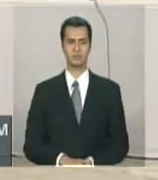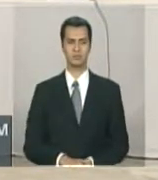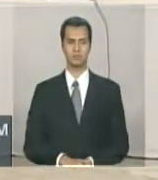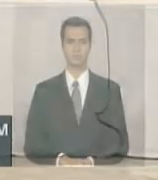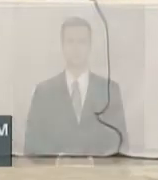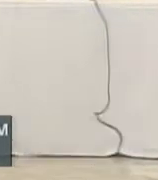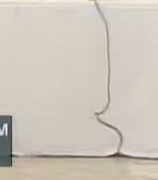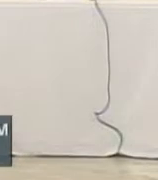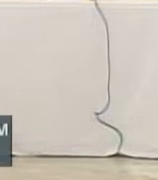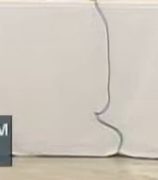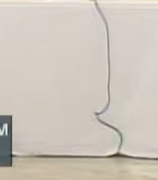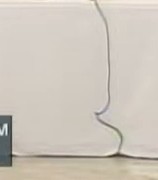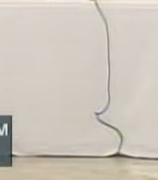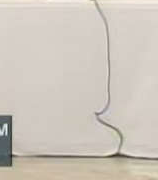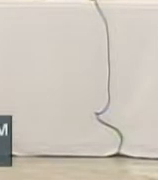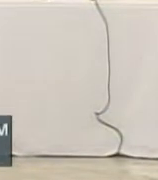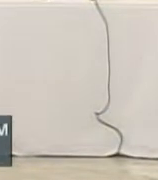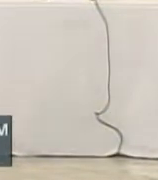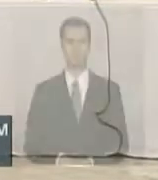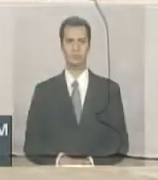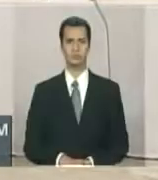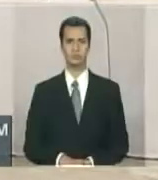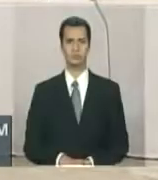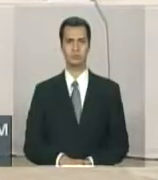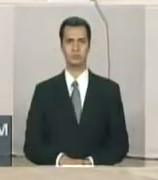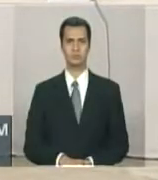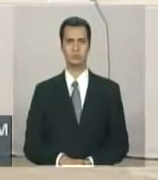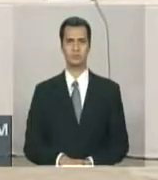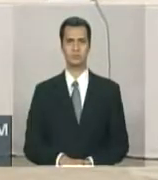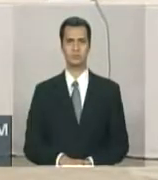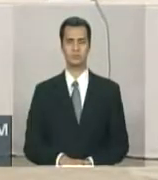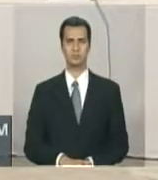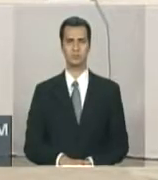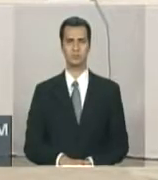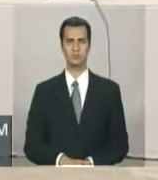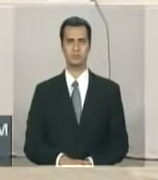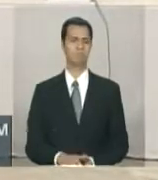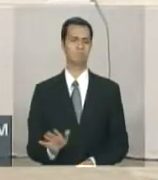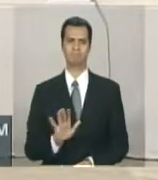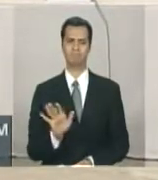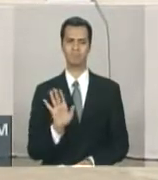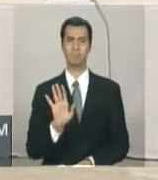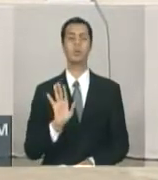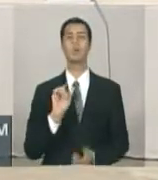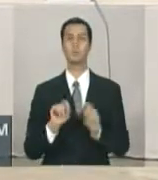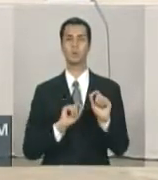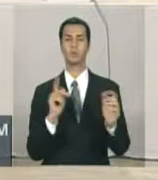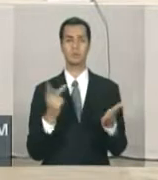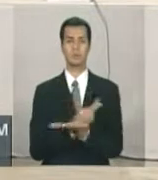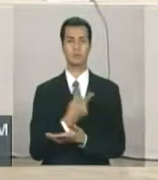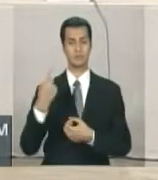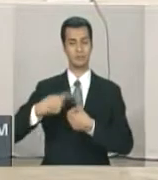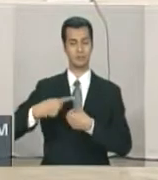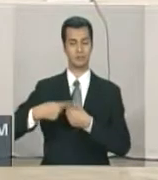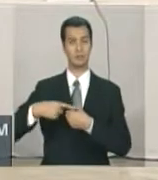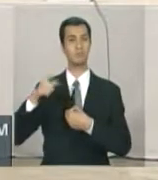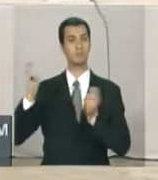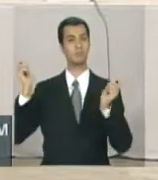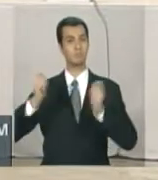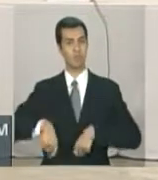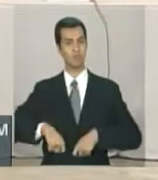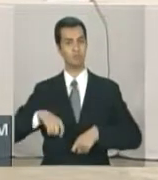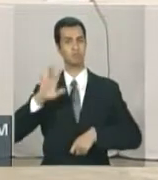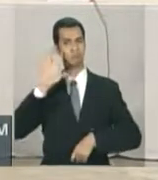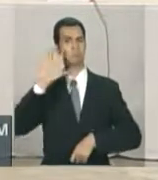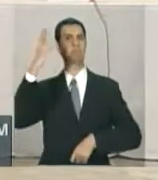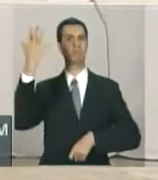Explica para ela. Não. Como funciona, né? O município pode decretar individualmente ou o Estado pode